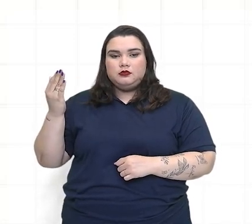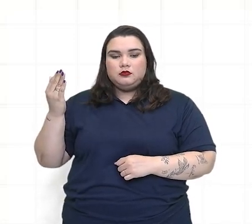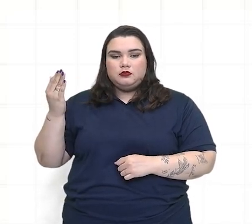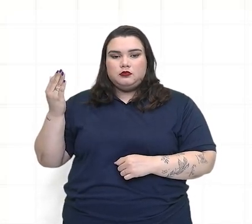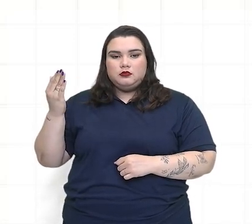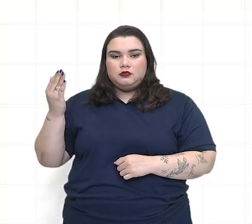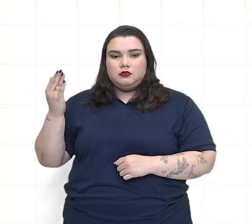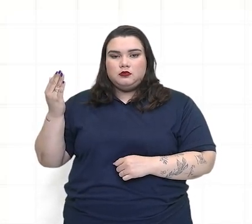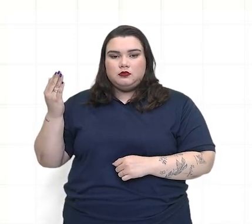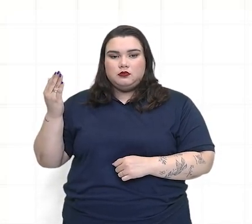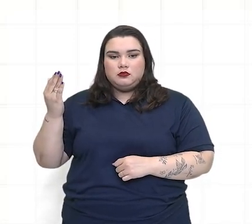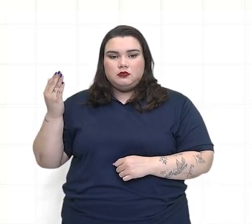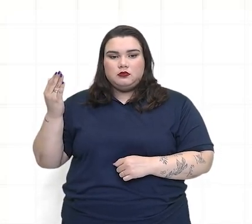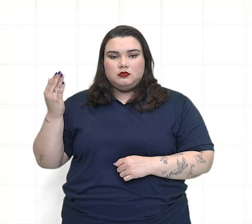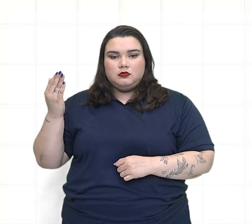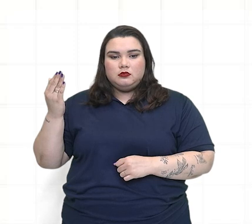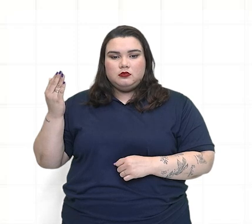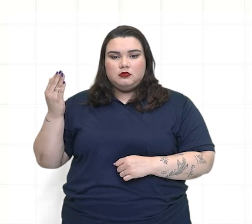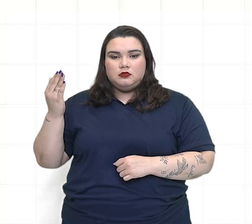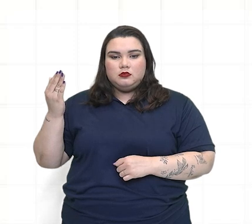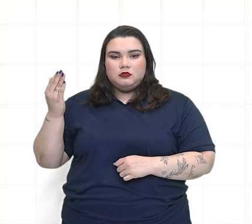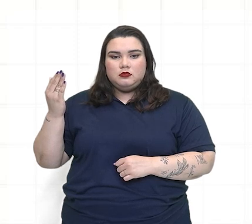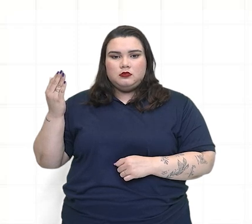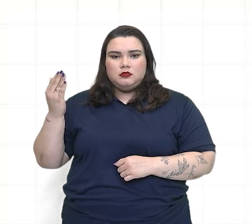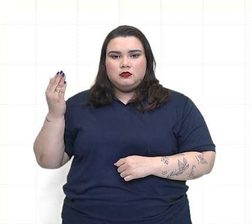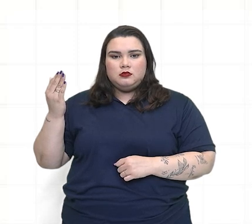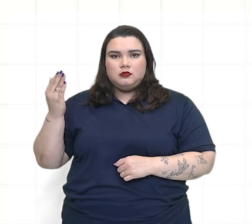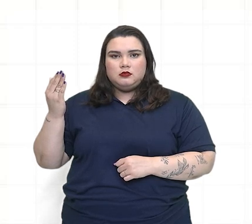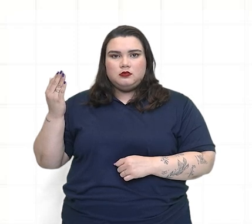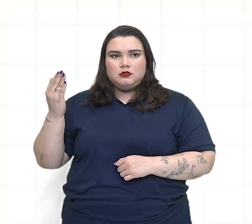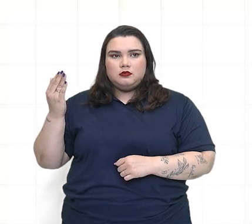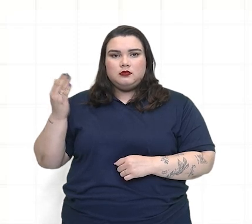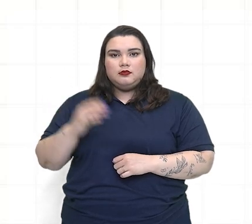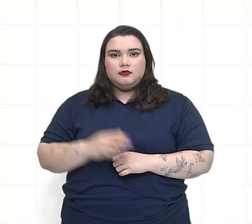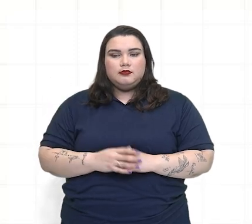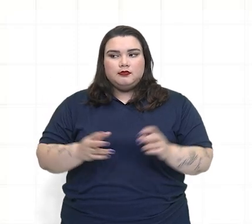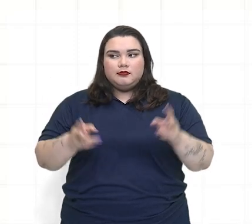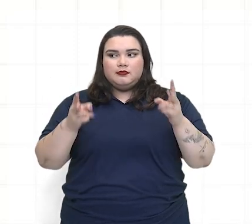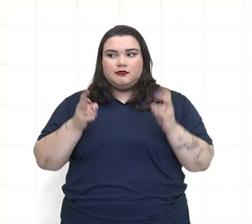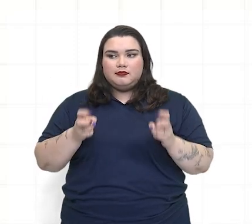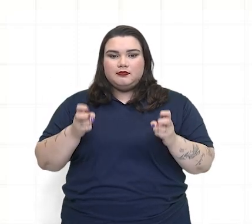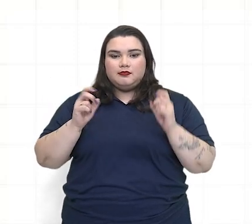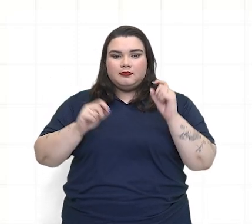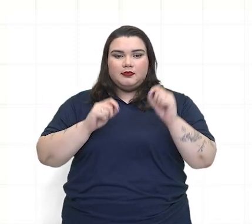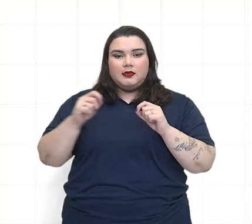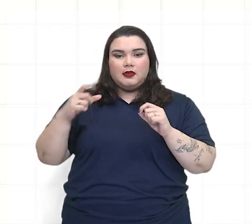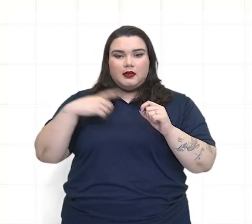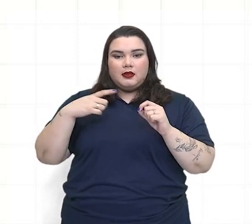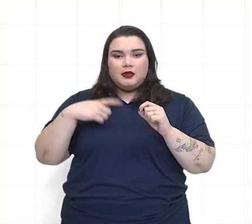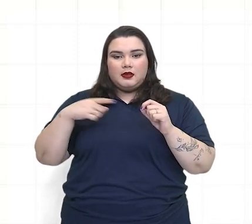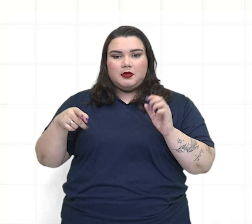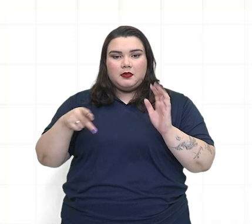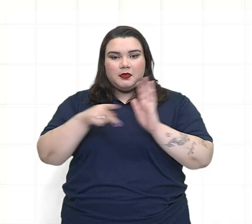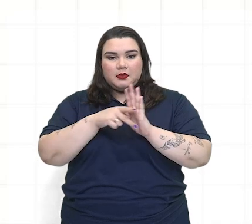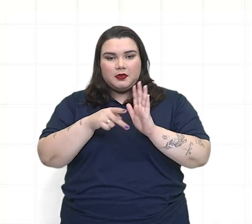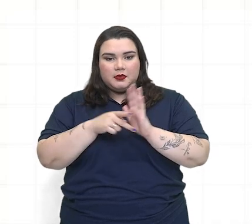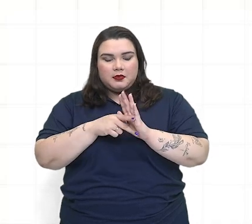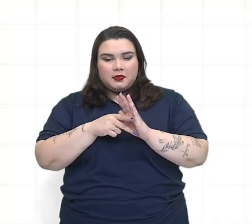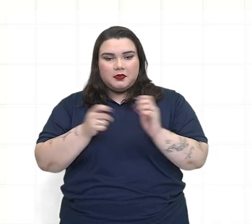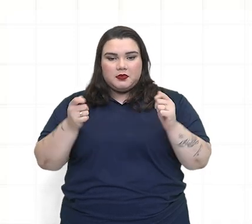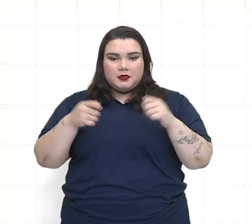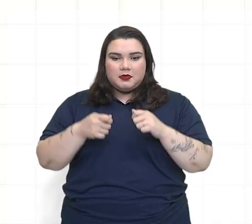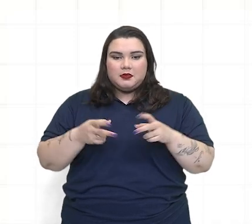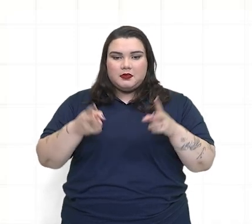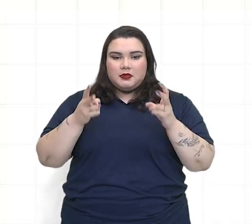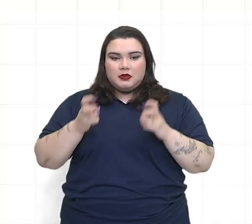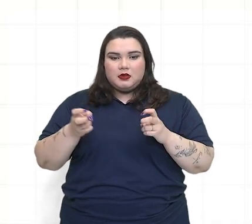daqui, certo? Observem que ela tem aqui um desempenho. A gente pode observar